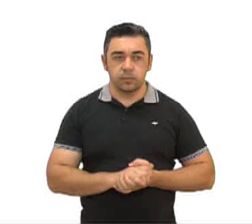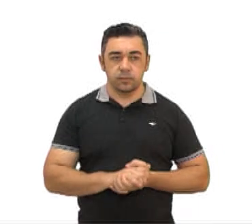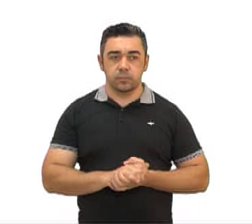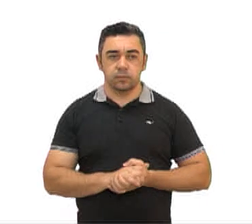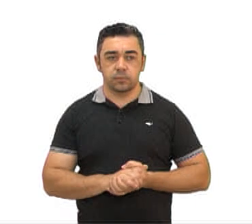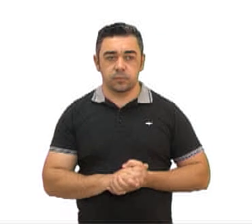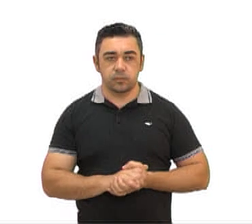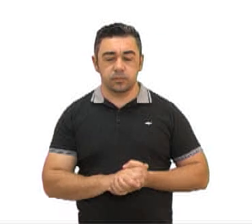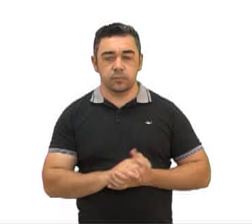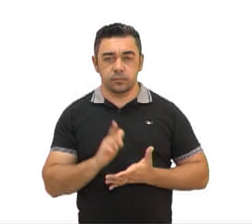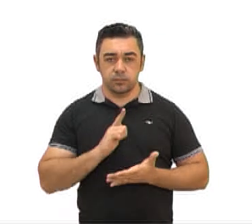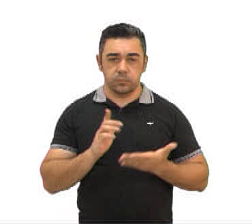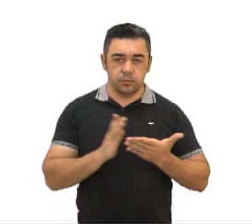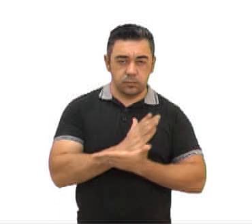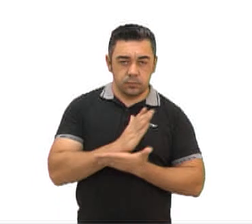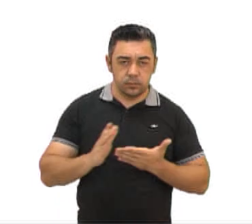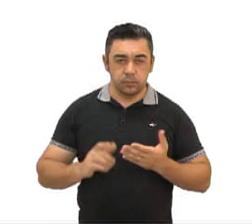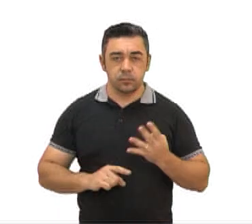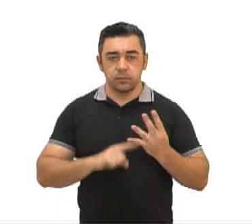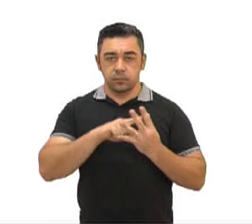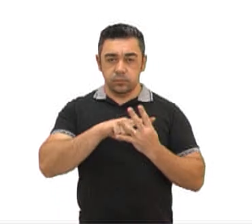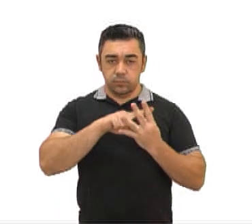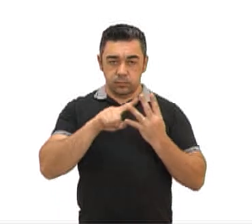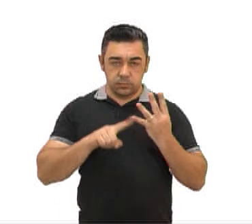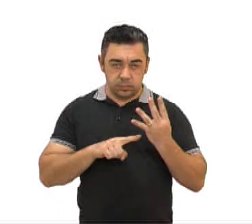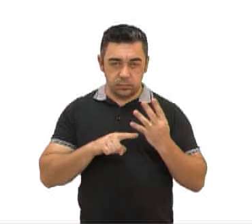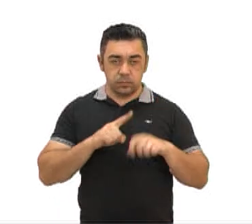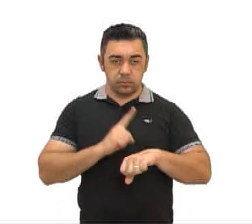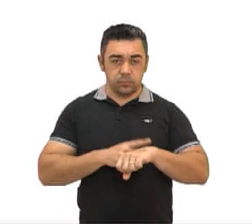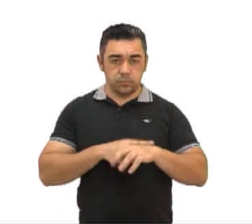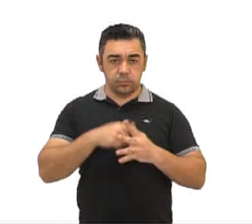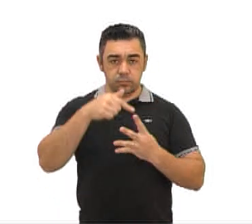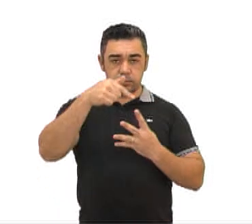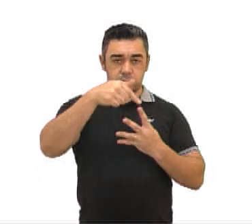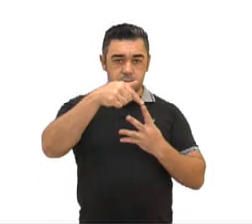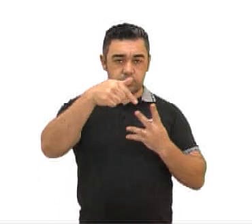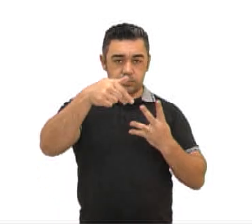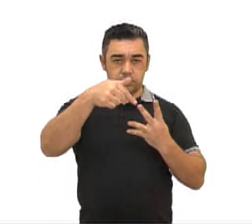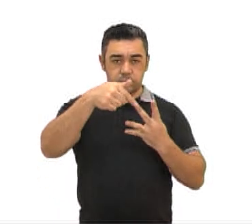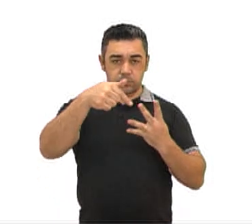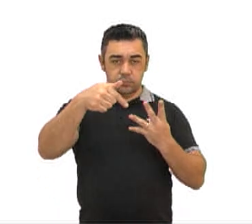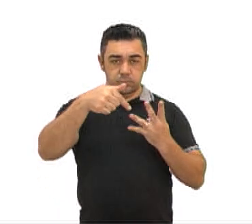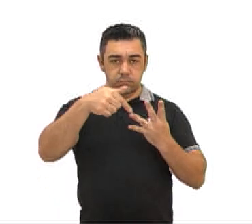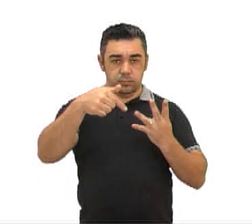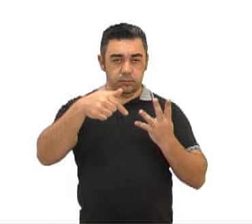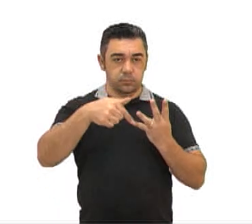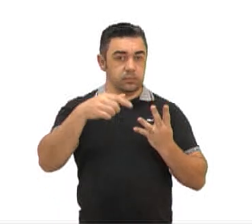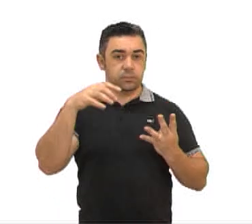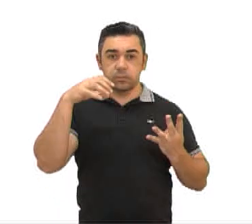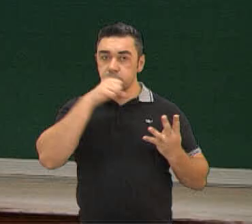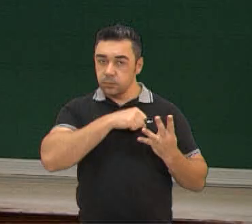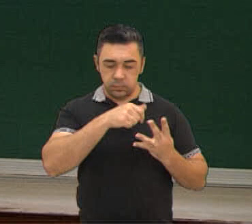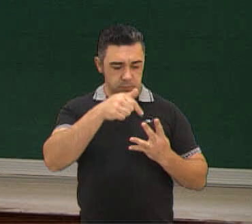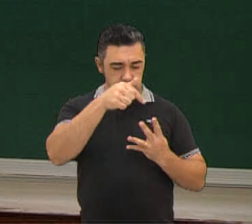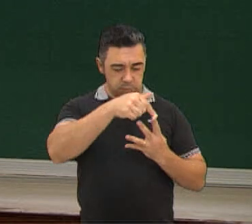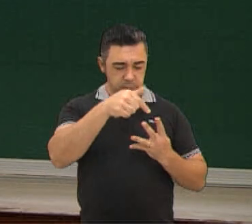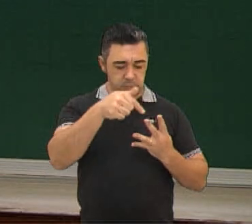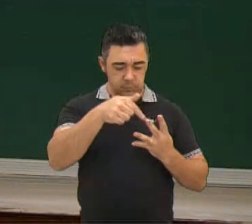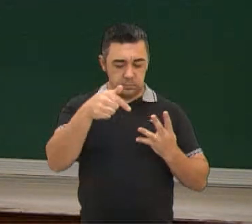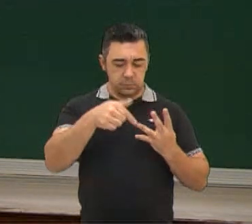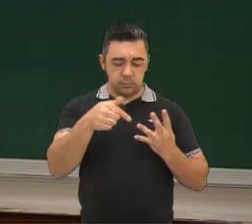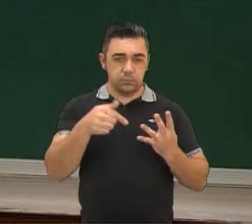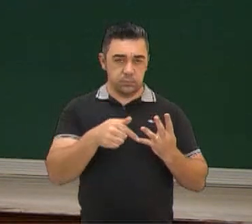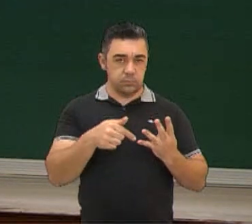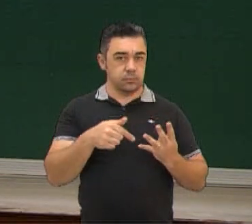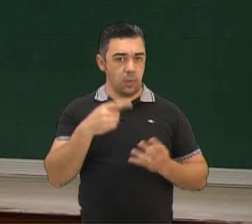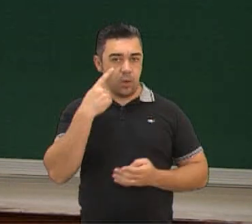O jogo se divide em 4 tempos de 7 minutos cada. Olha como é rápido, né? 4 tempos de 7